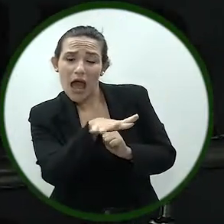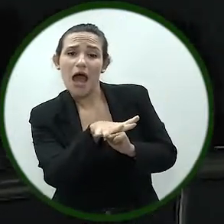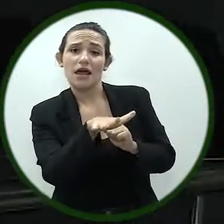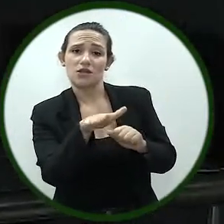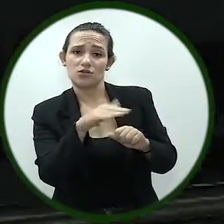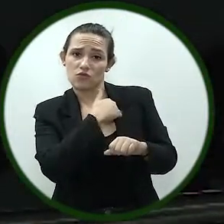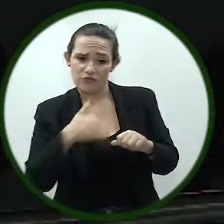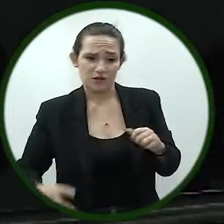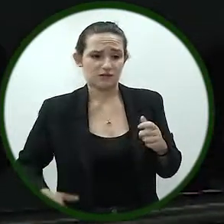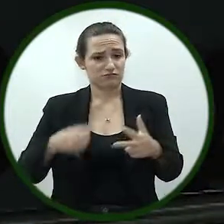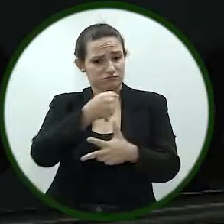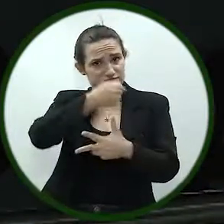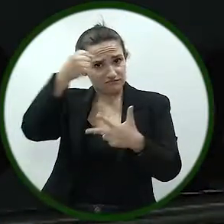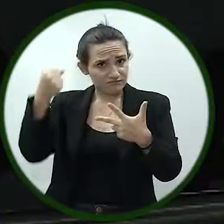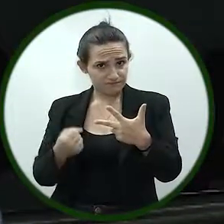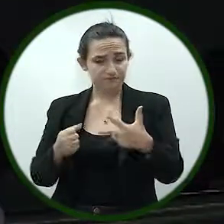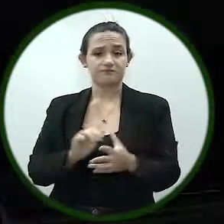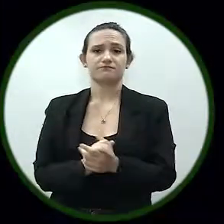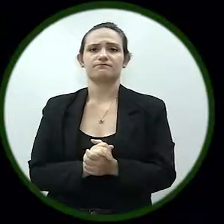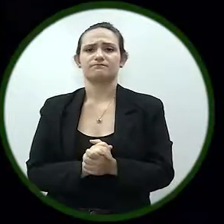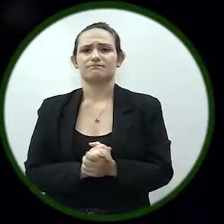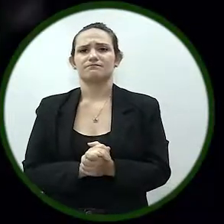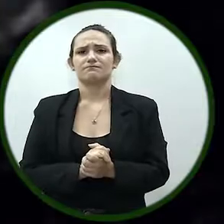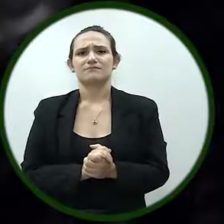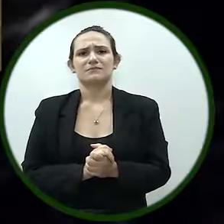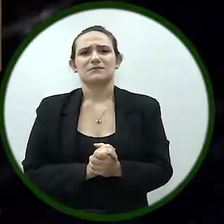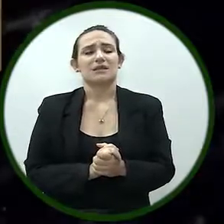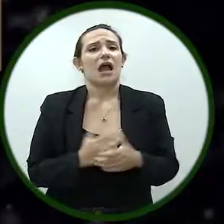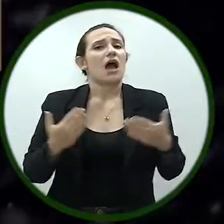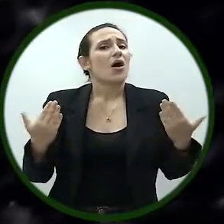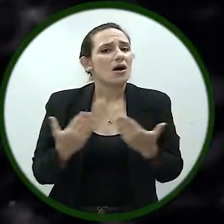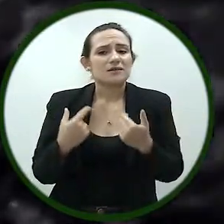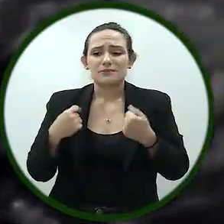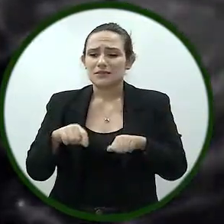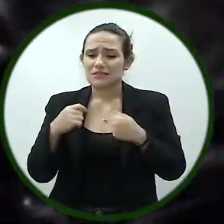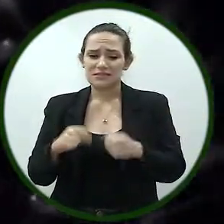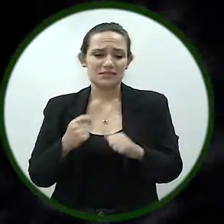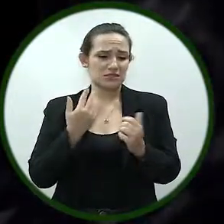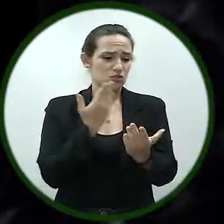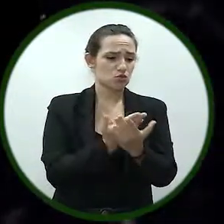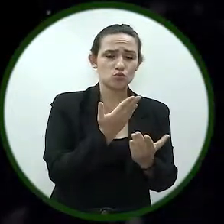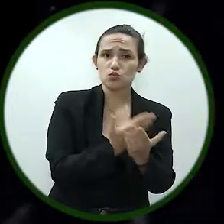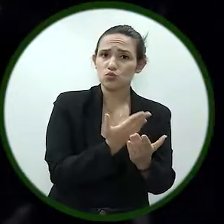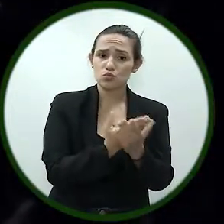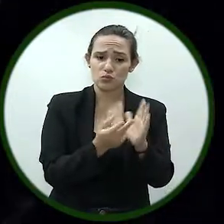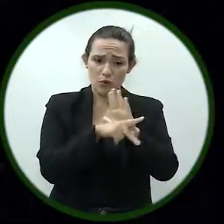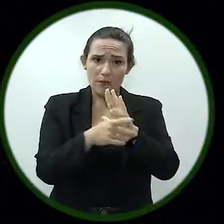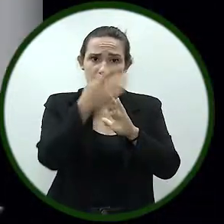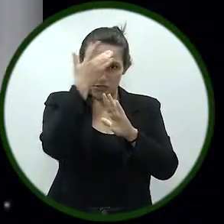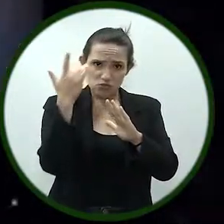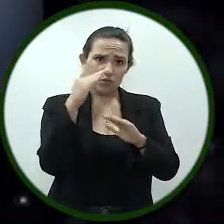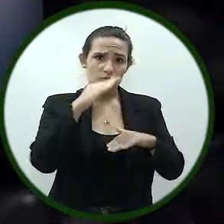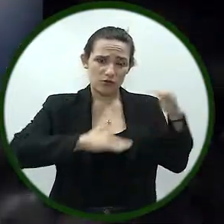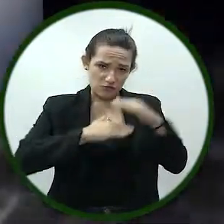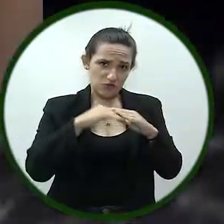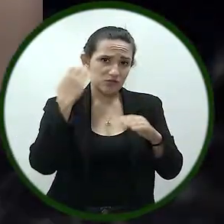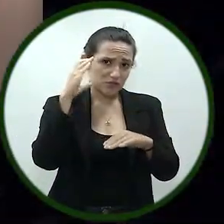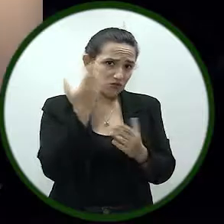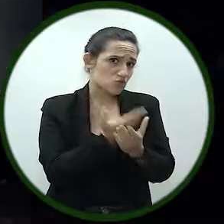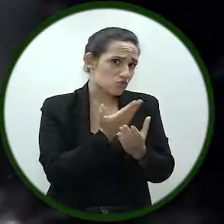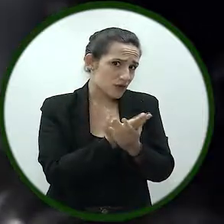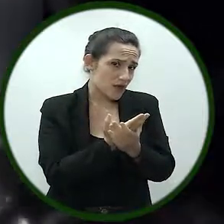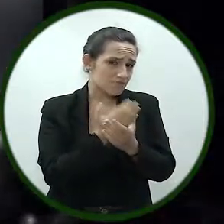áreas governamentais dos três poderes. E nessa situação, a participação de estudiosos do tema